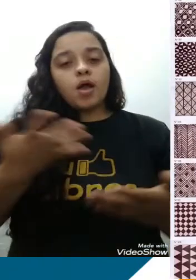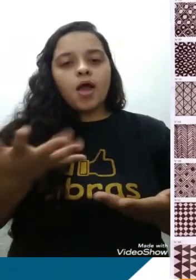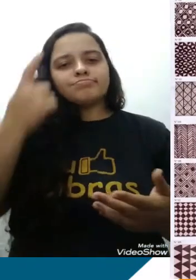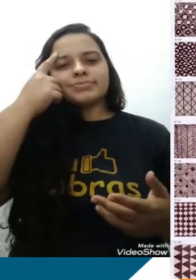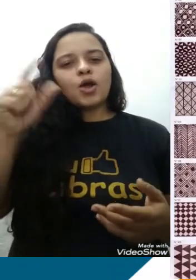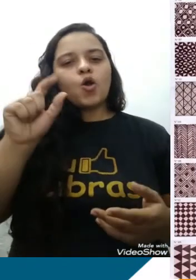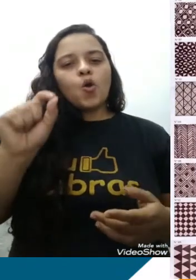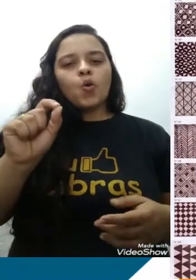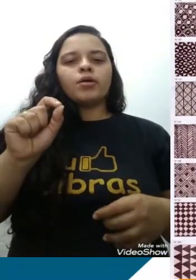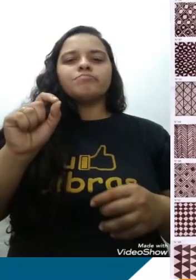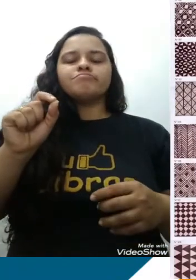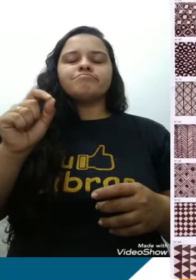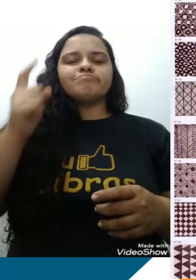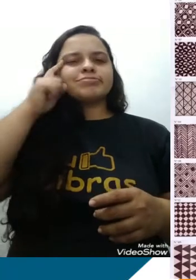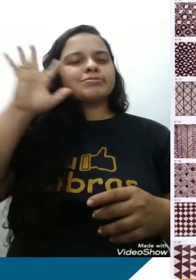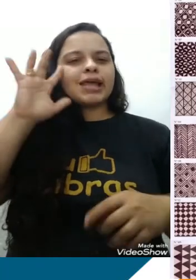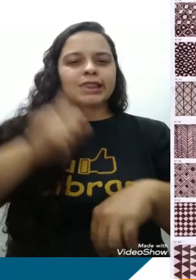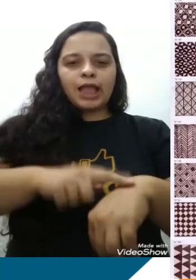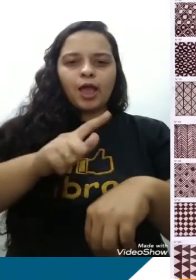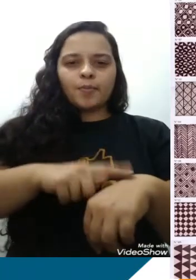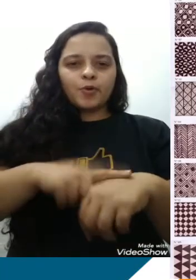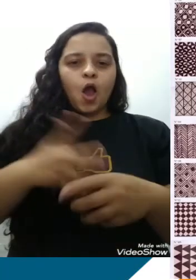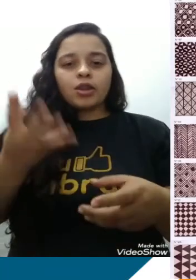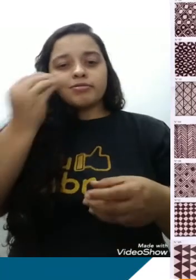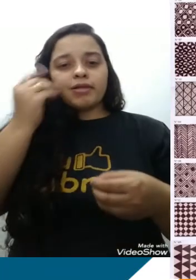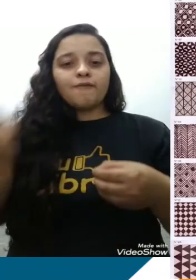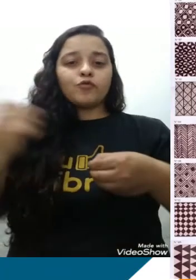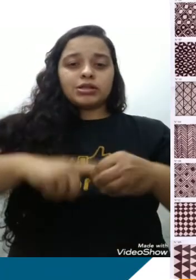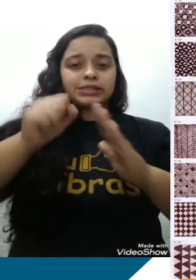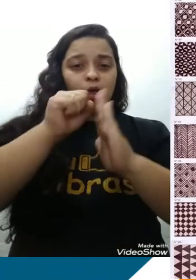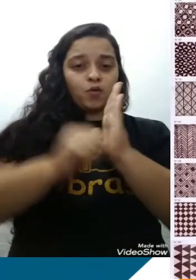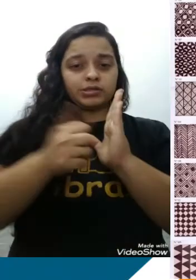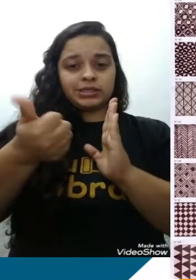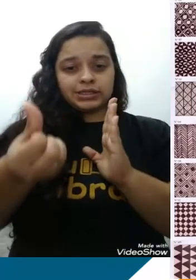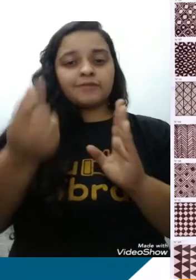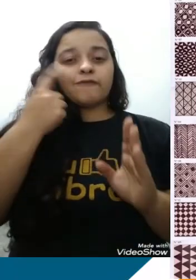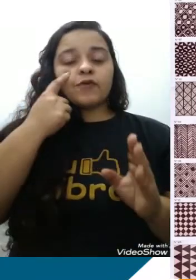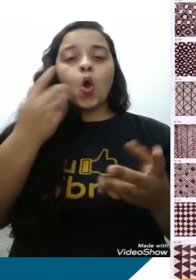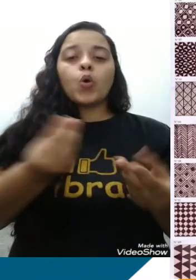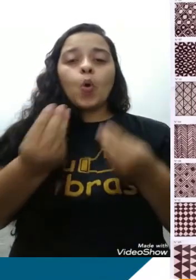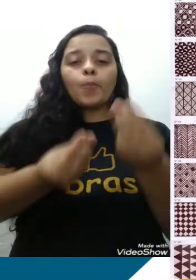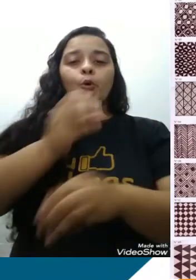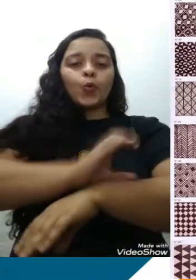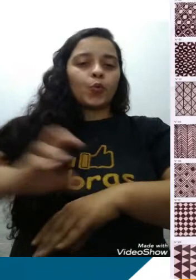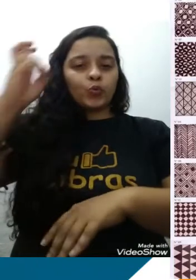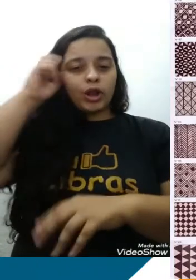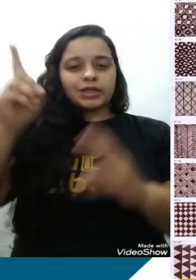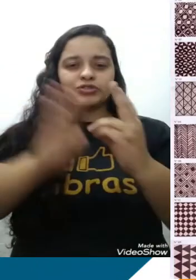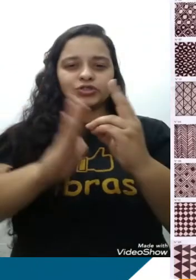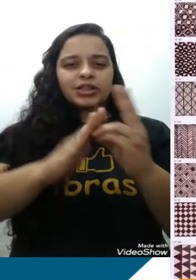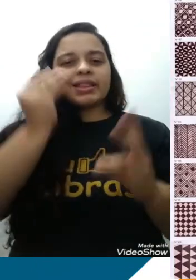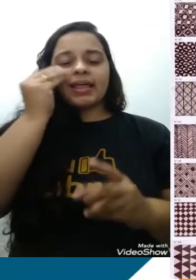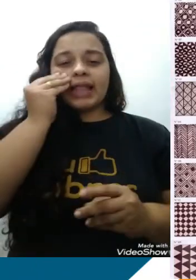Bom, vamos pensar então, fazer uma viagem no tempo. Falamos da origem, vamos voltar para o século XVI e pensar alguns aspectos da cultura indígena, né?